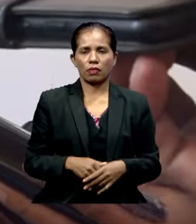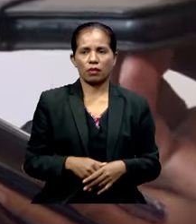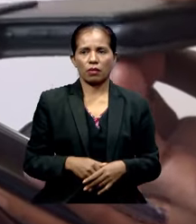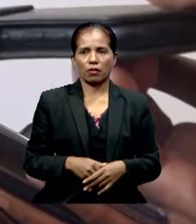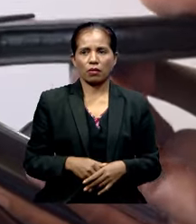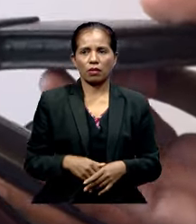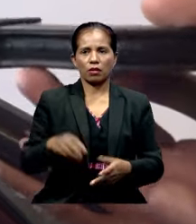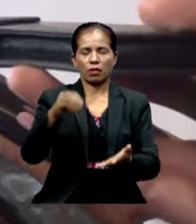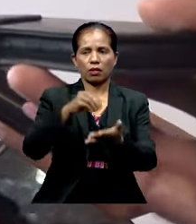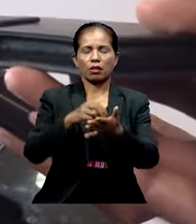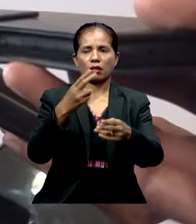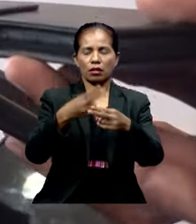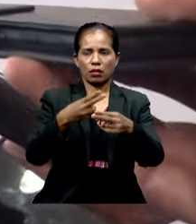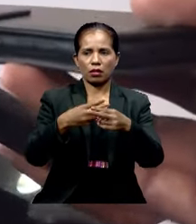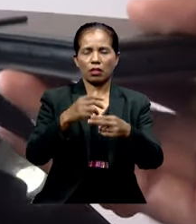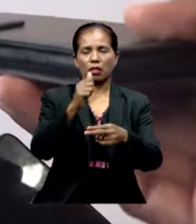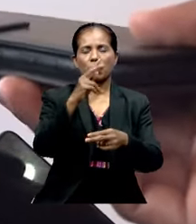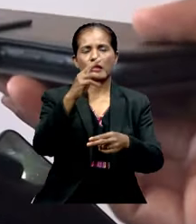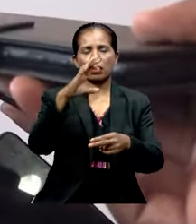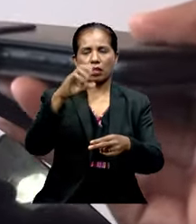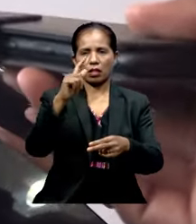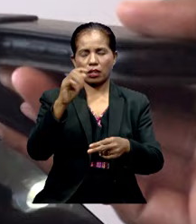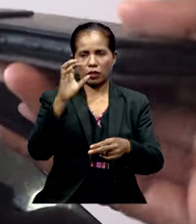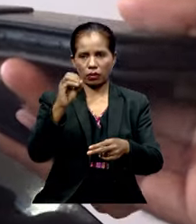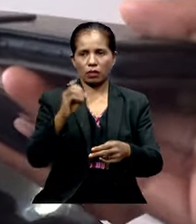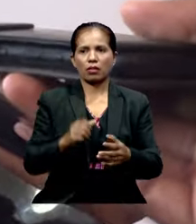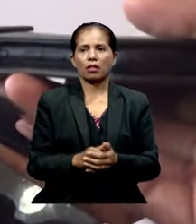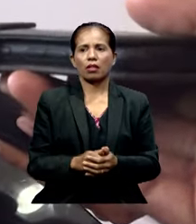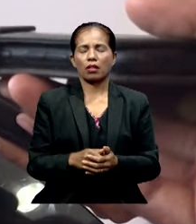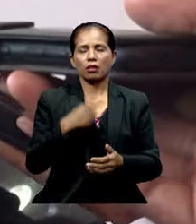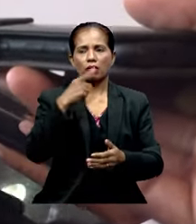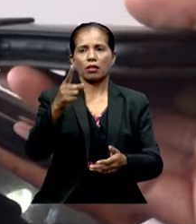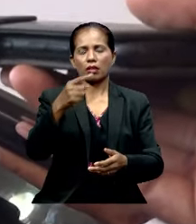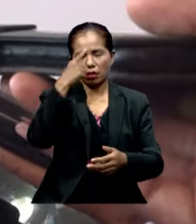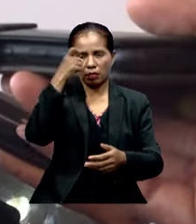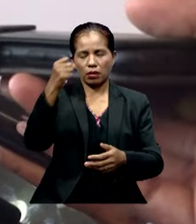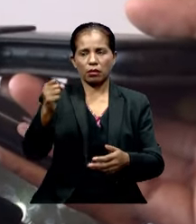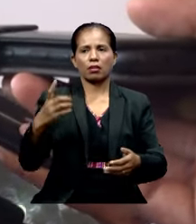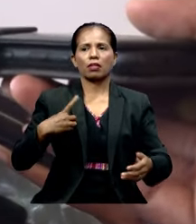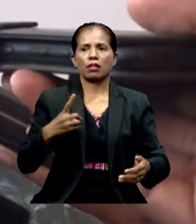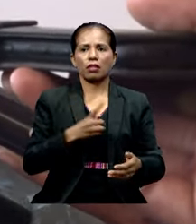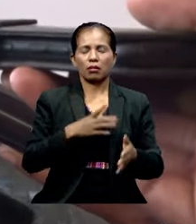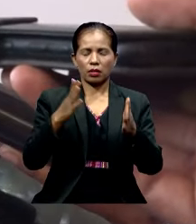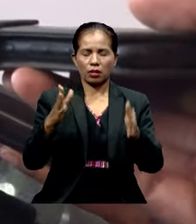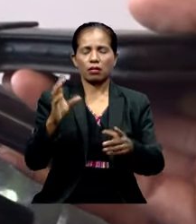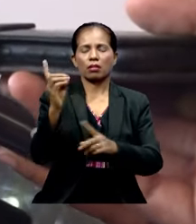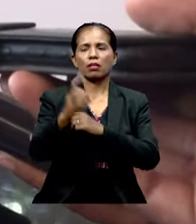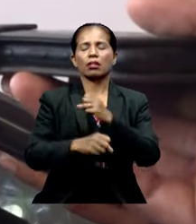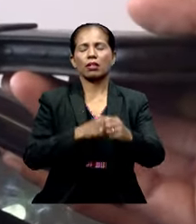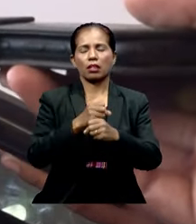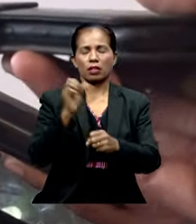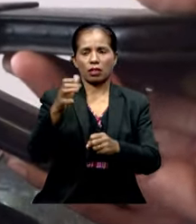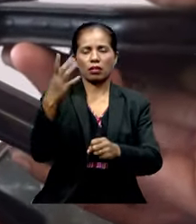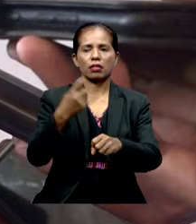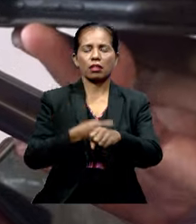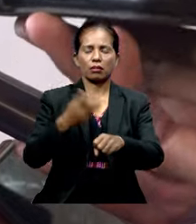Tá o temos na hora, nem sei se o Terres não, a todos com a Coronia, também tínhamos deputado 20 anos, o Luque também